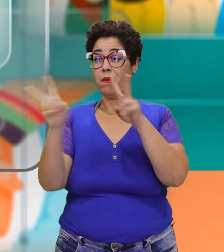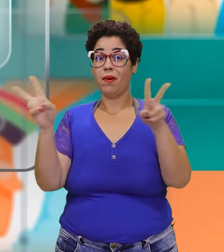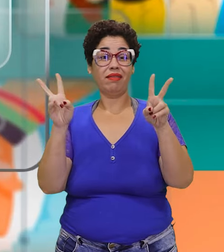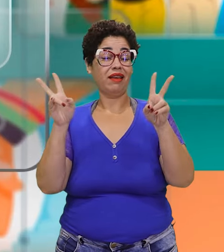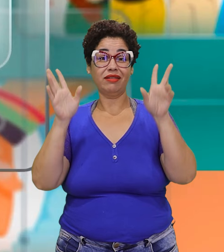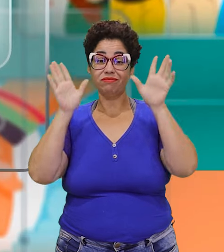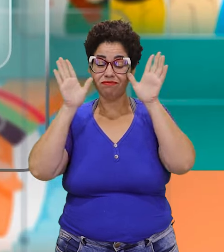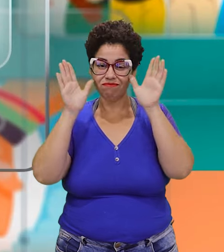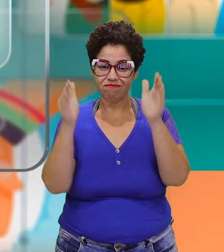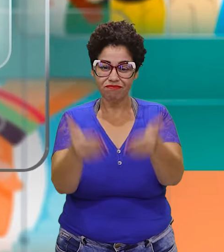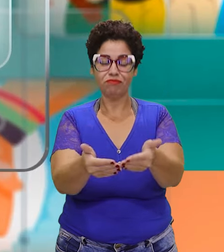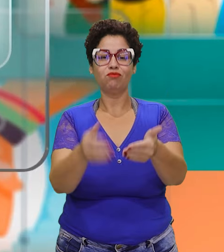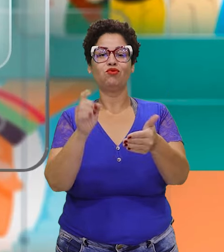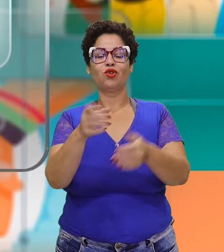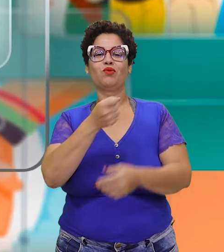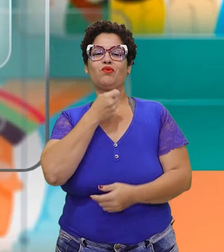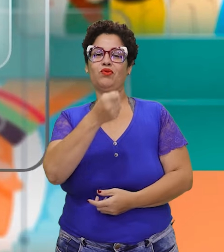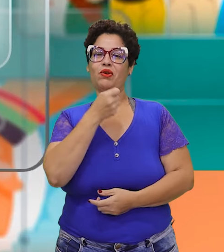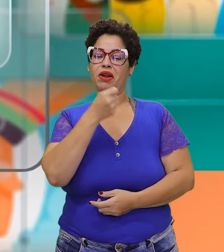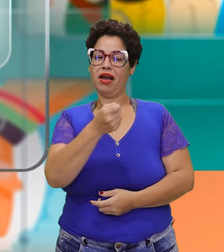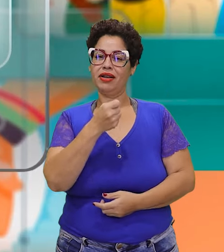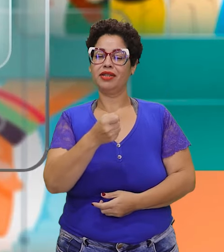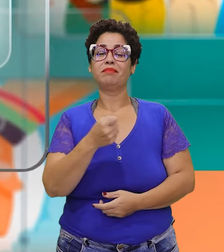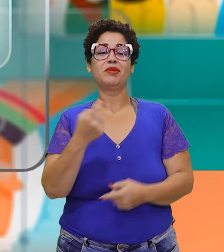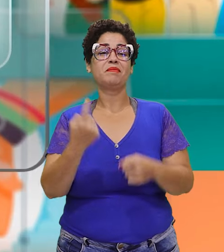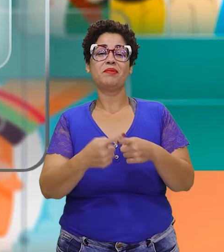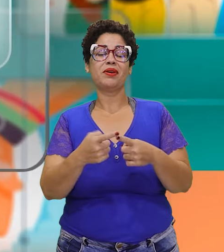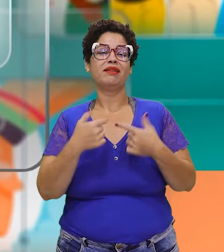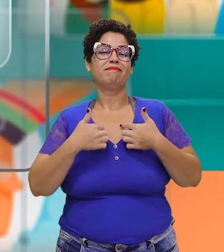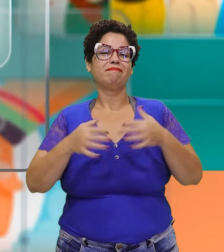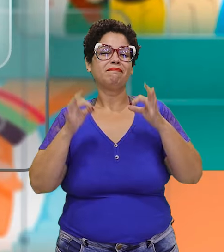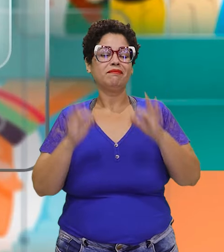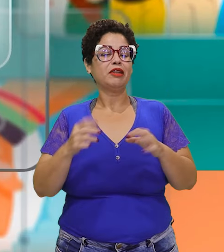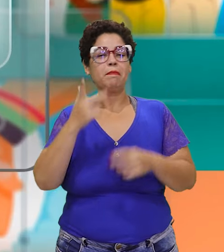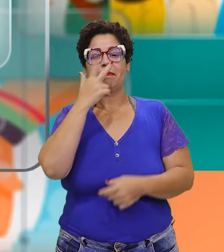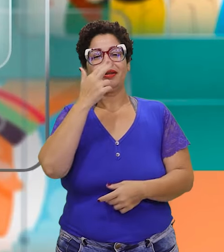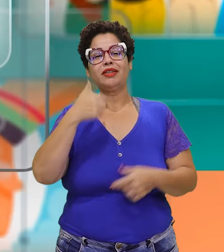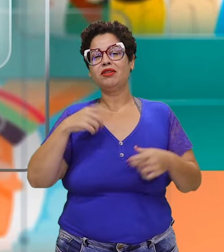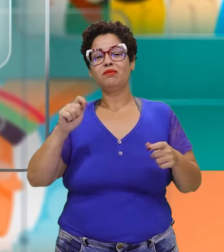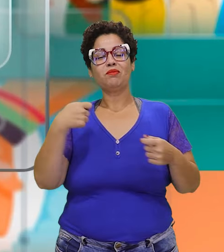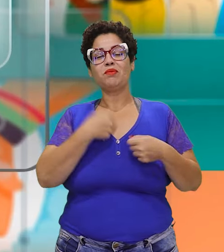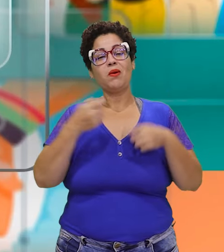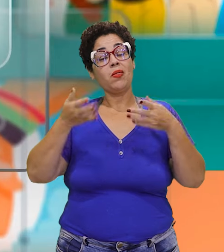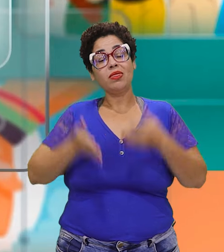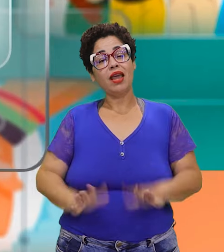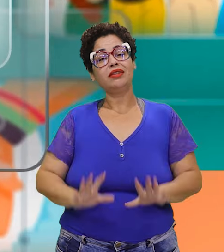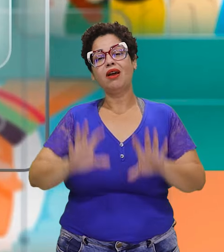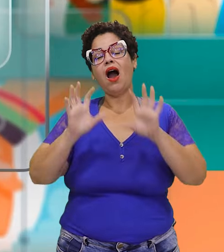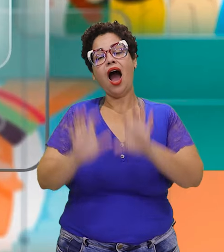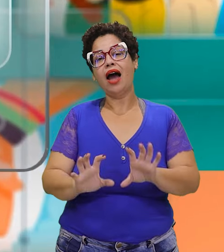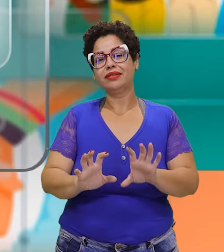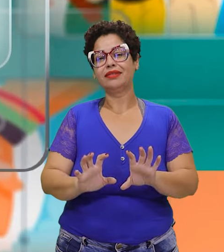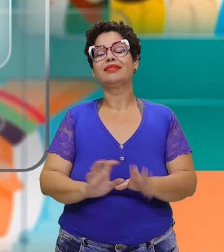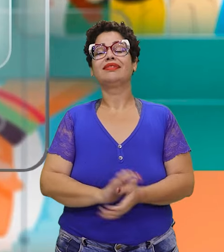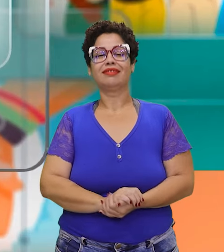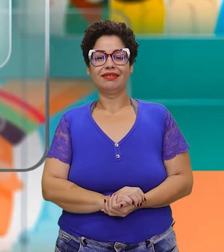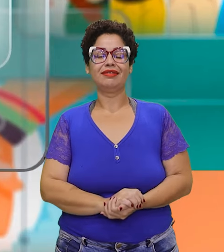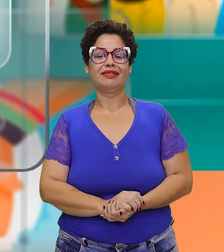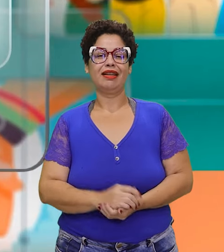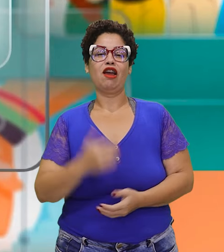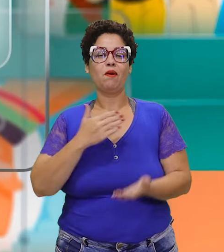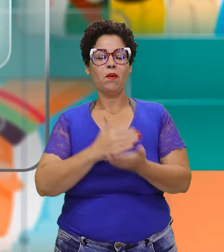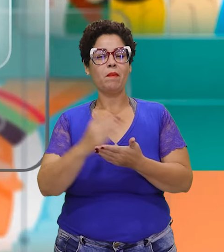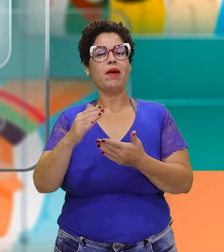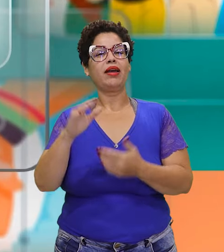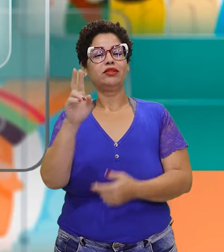para o lado de outro curso, assim, porque eu realmente acredito que eu nasci para fazer isso. E eu